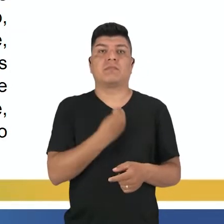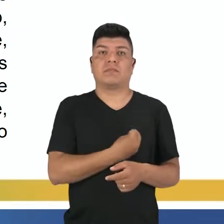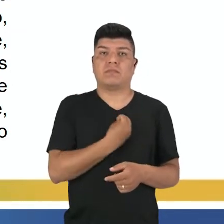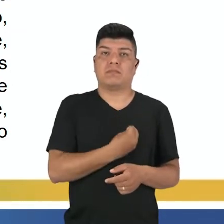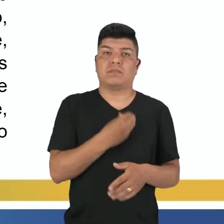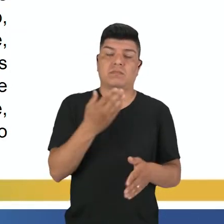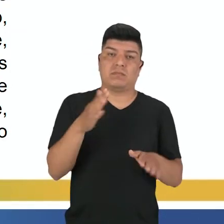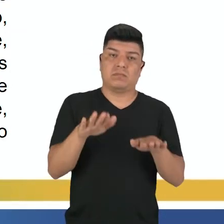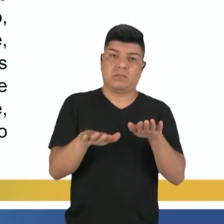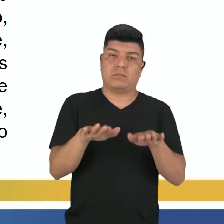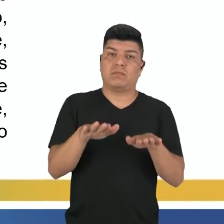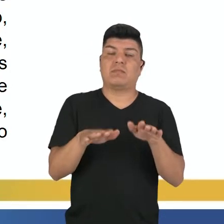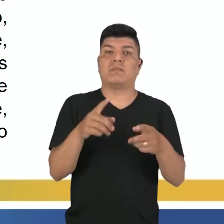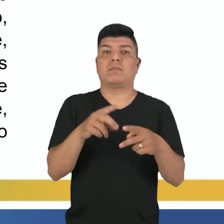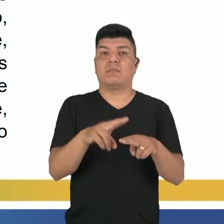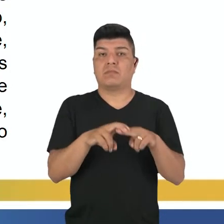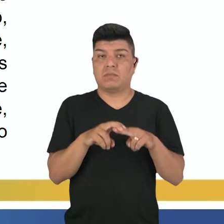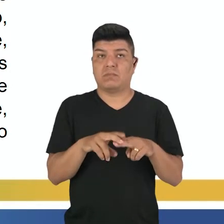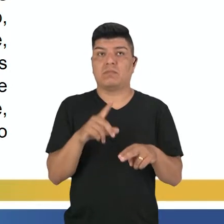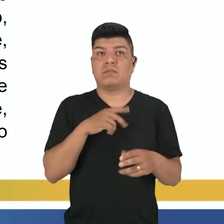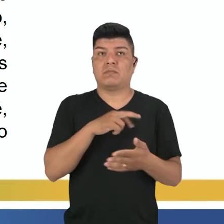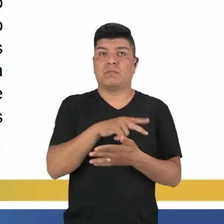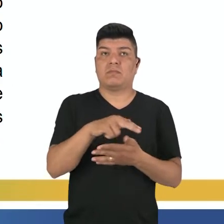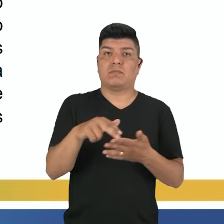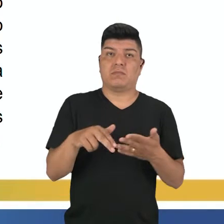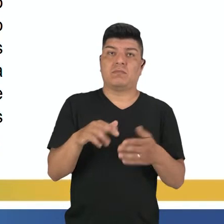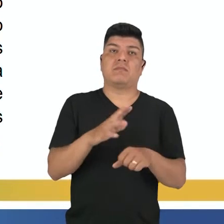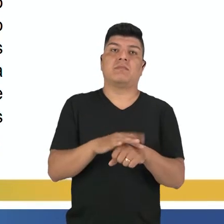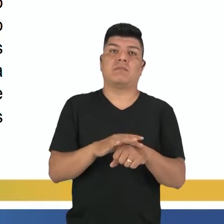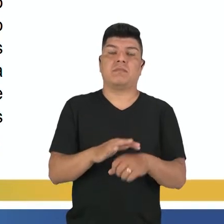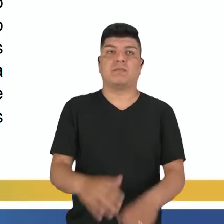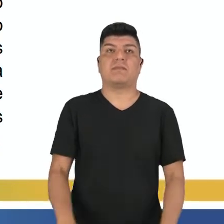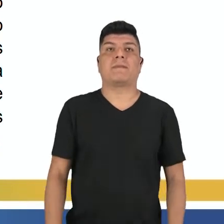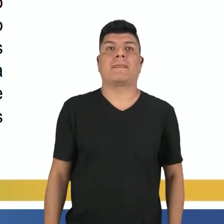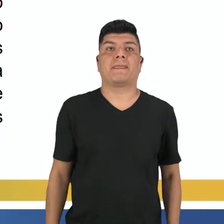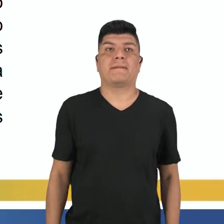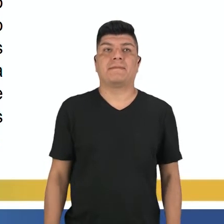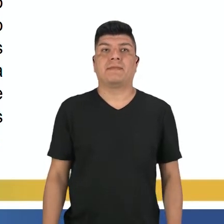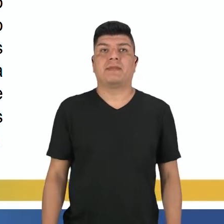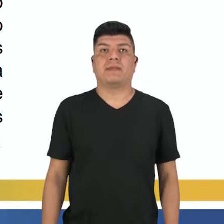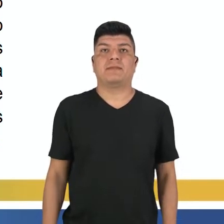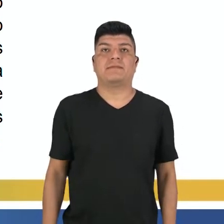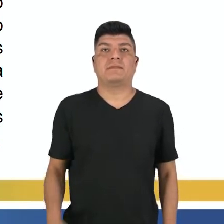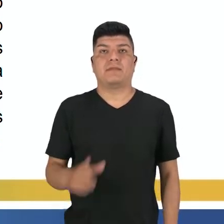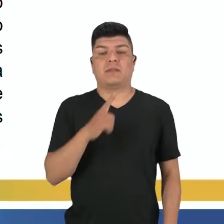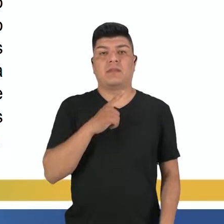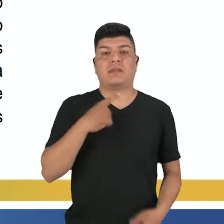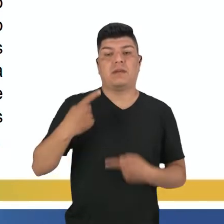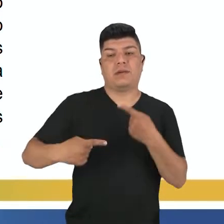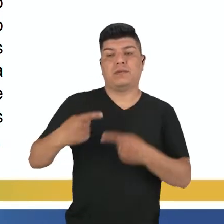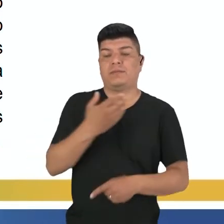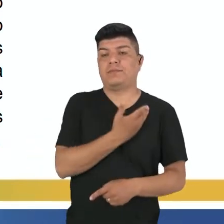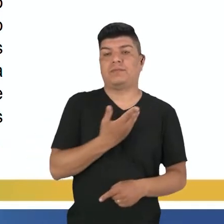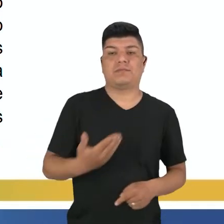em equilíbrio, ocasionando, então, vários tipos de doenças. Bom, existem